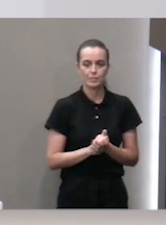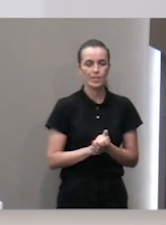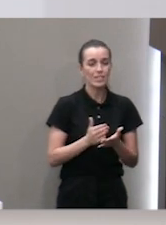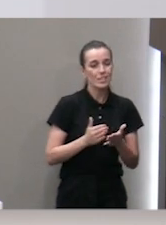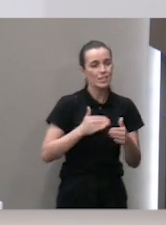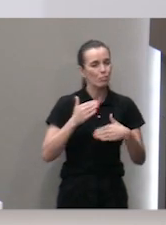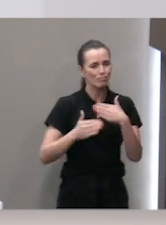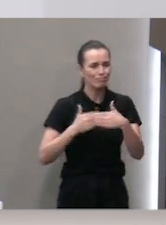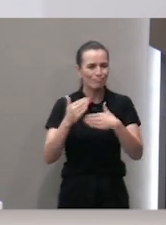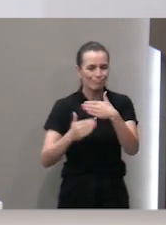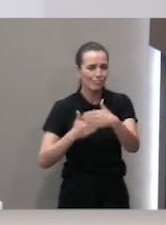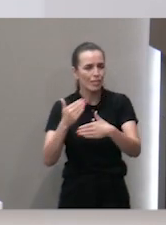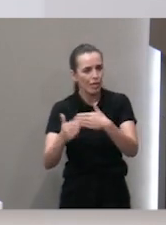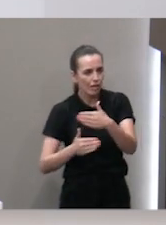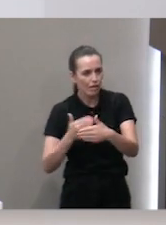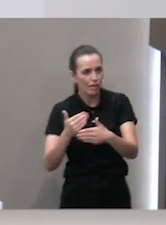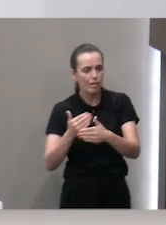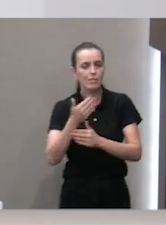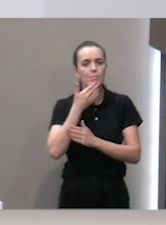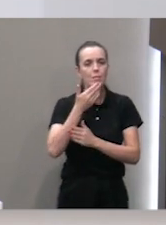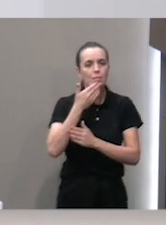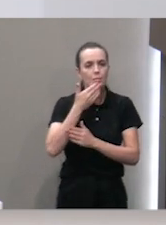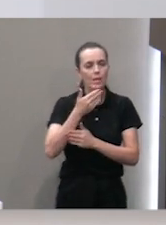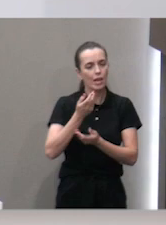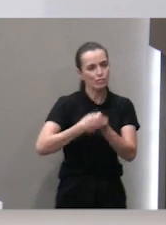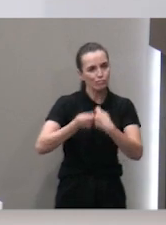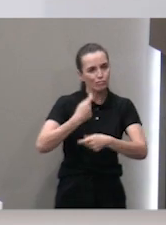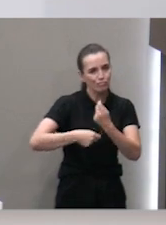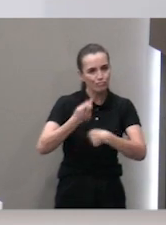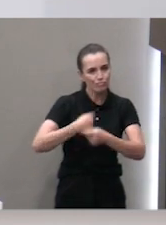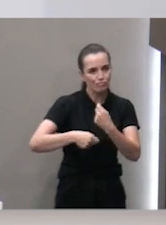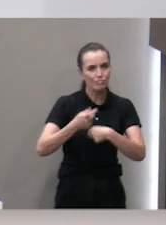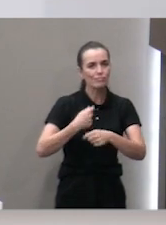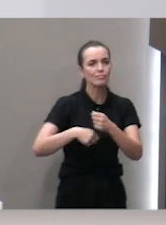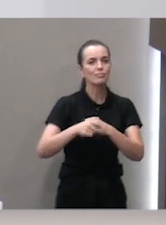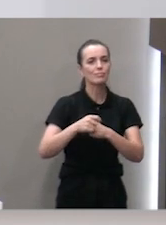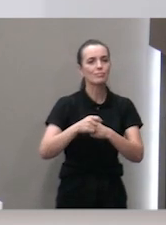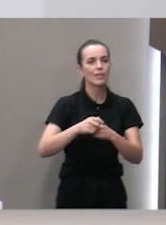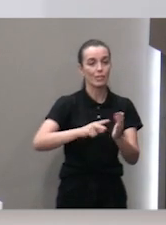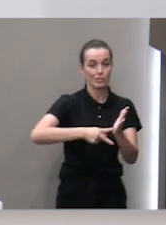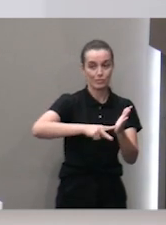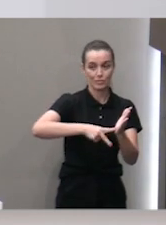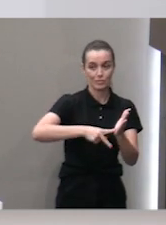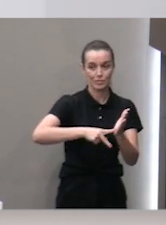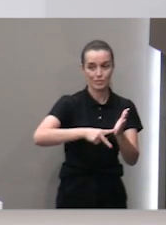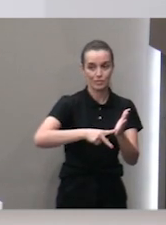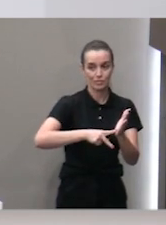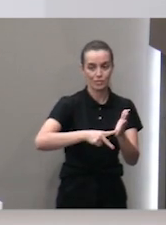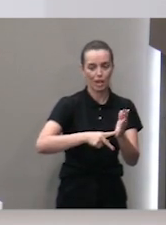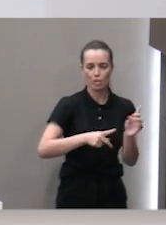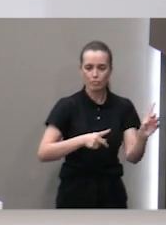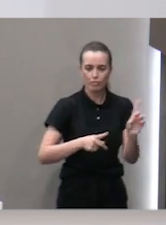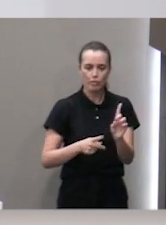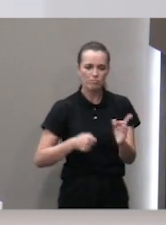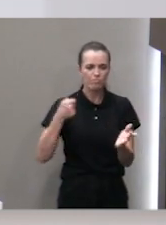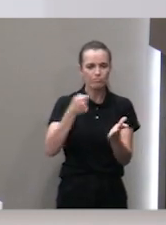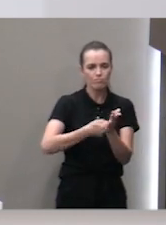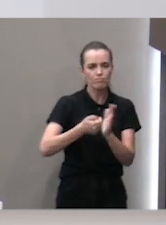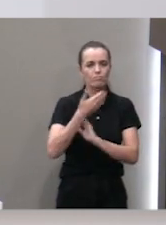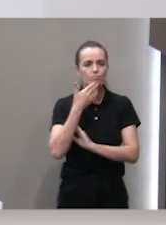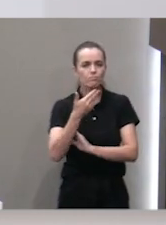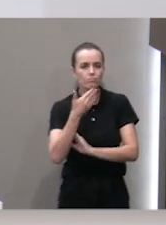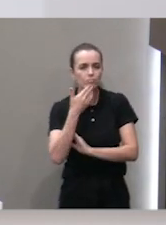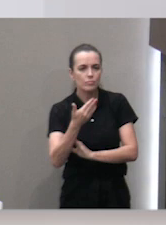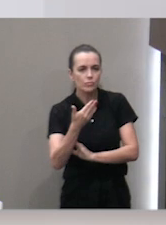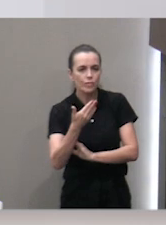em demandas da maneira administrativa em que o sindicato vem reivindicando, então entra